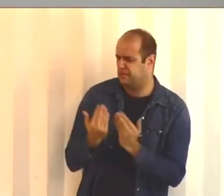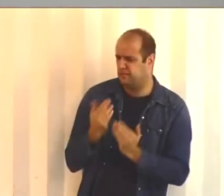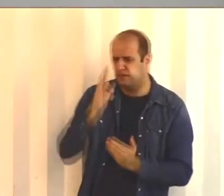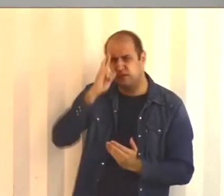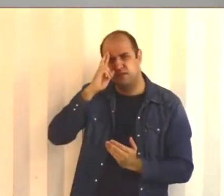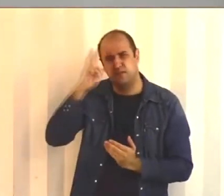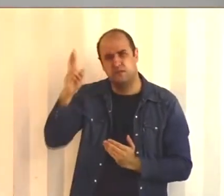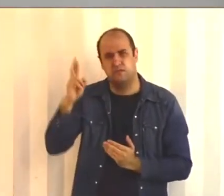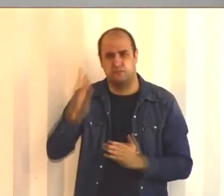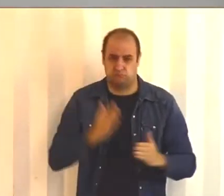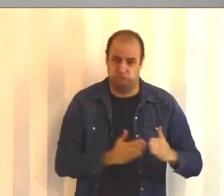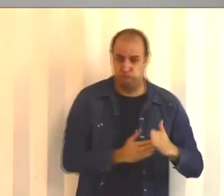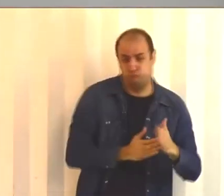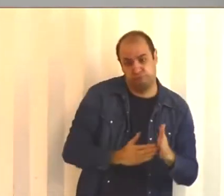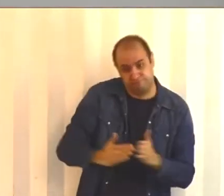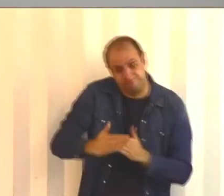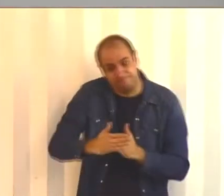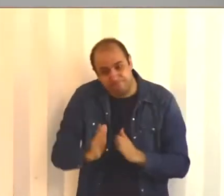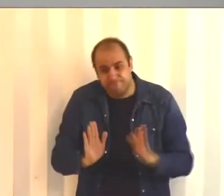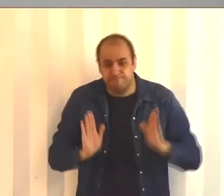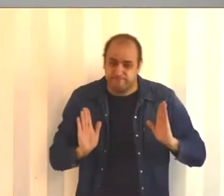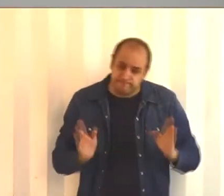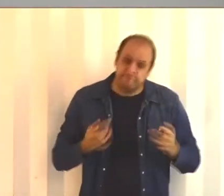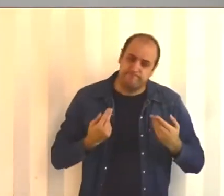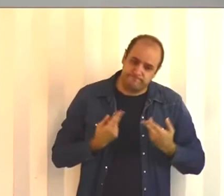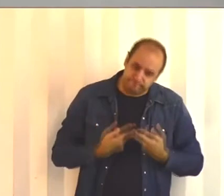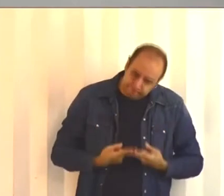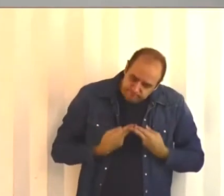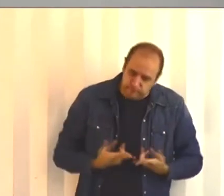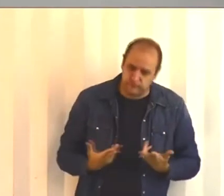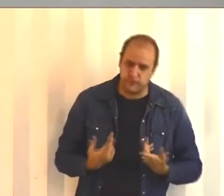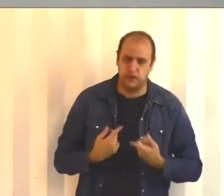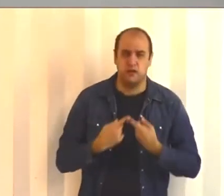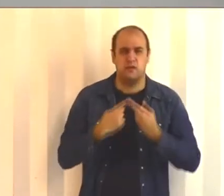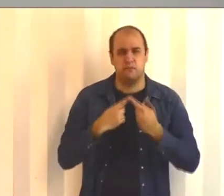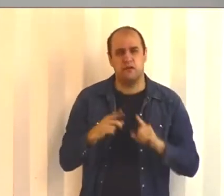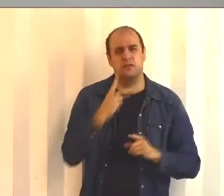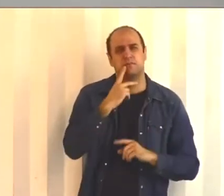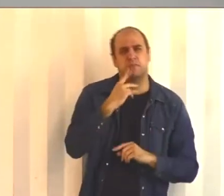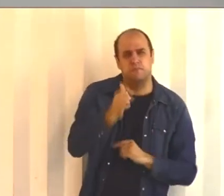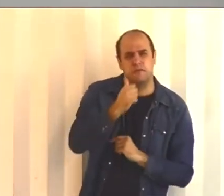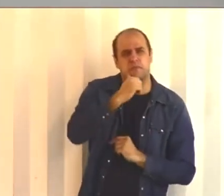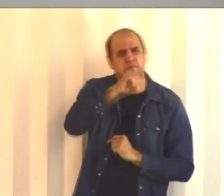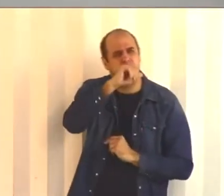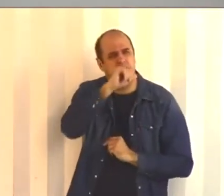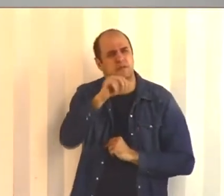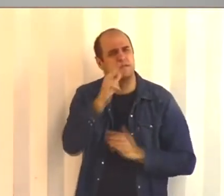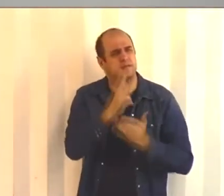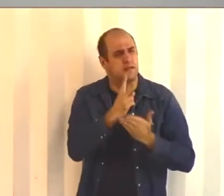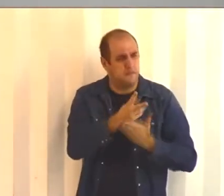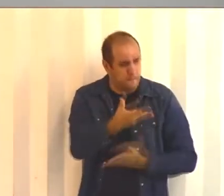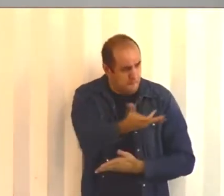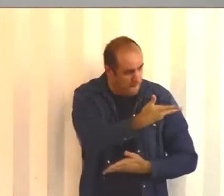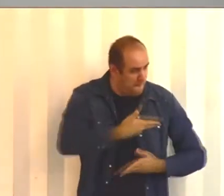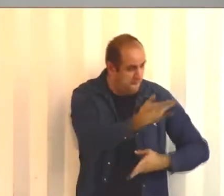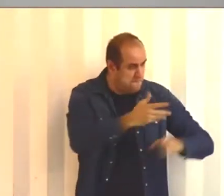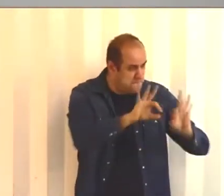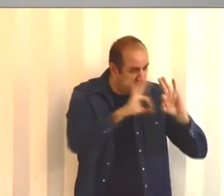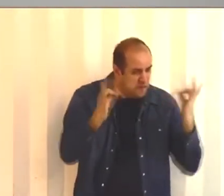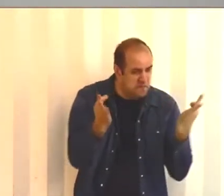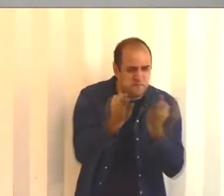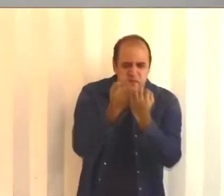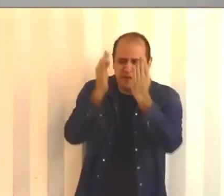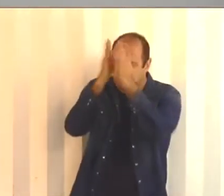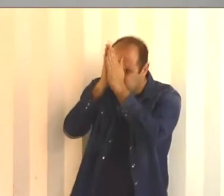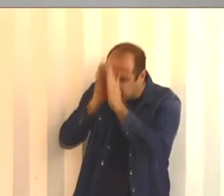das limitações que temos. Mas essa deve ser a oração de um pai, a oração de uma mãe. Eu e a minha casa adoraremos ao Senhor,